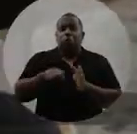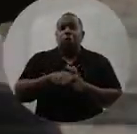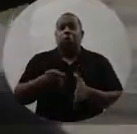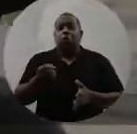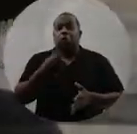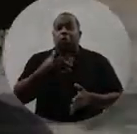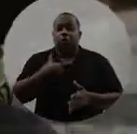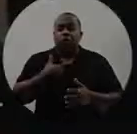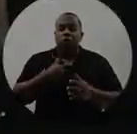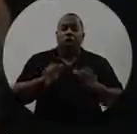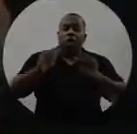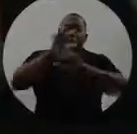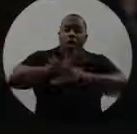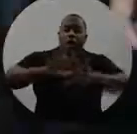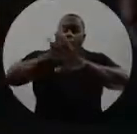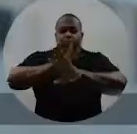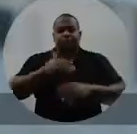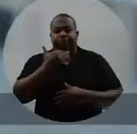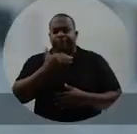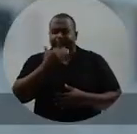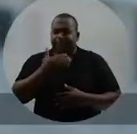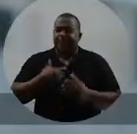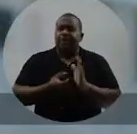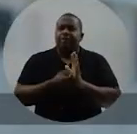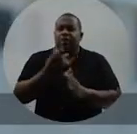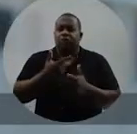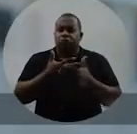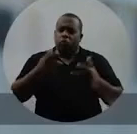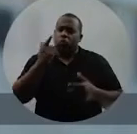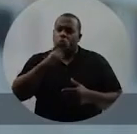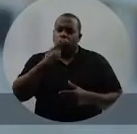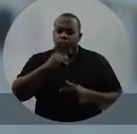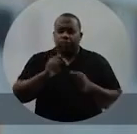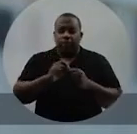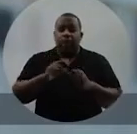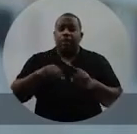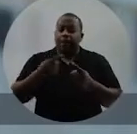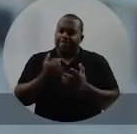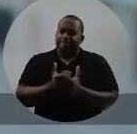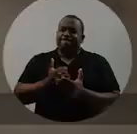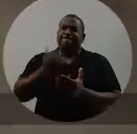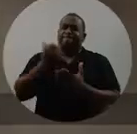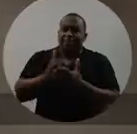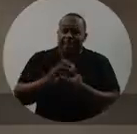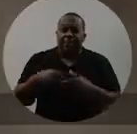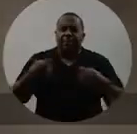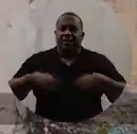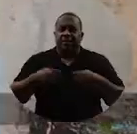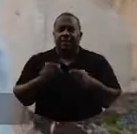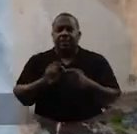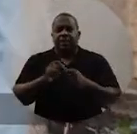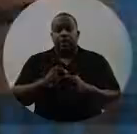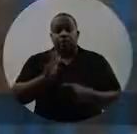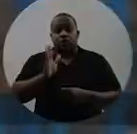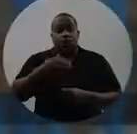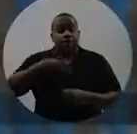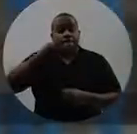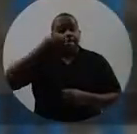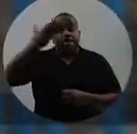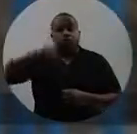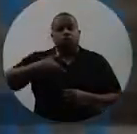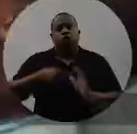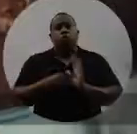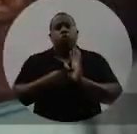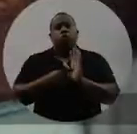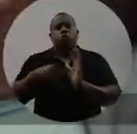chegando aí para tapar o sol com a peneira. Muita coisa foi feita, mas ainda há muito para se fazer. Ele já mostrou